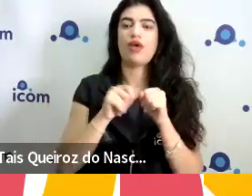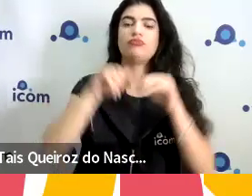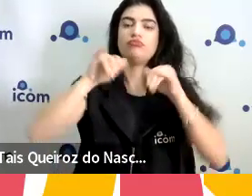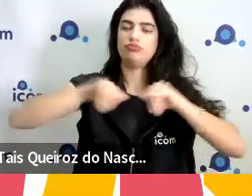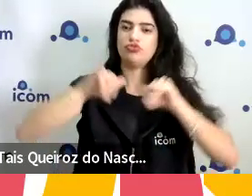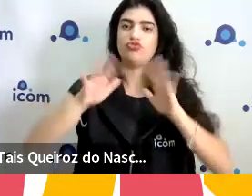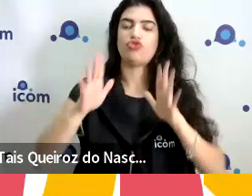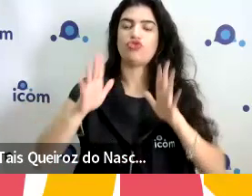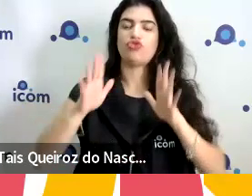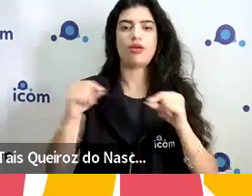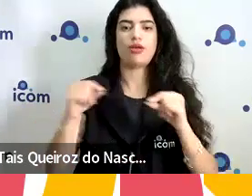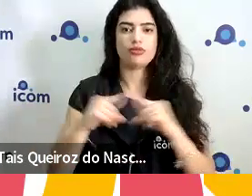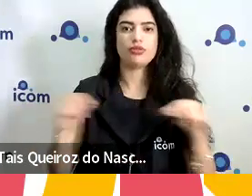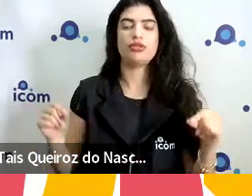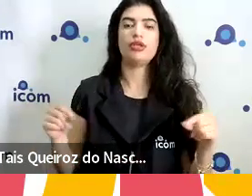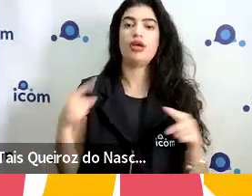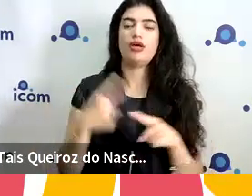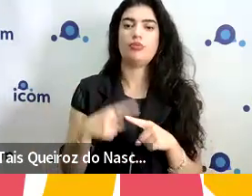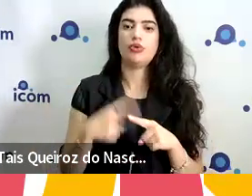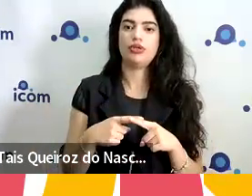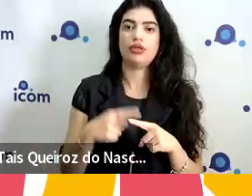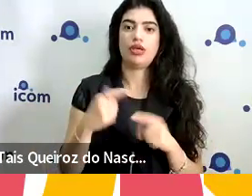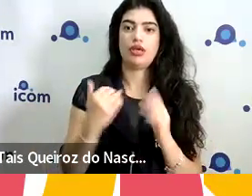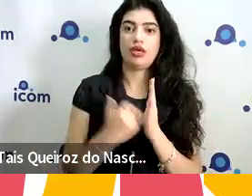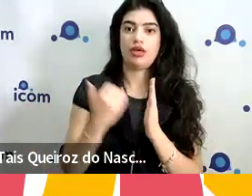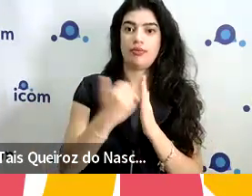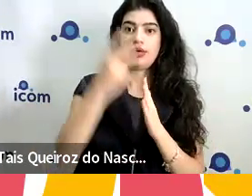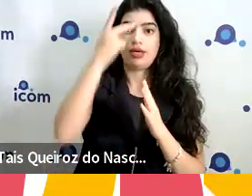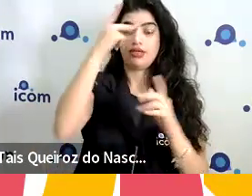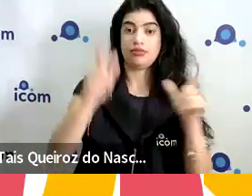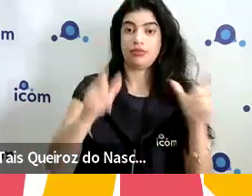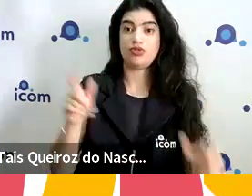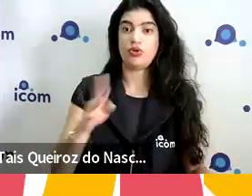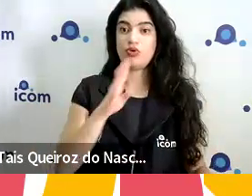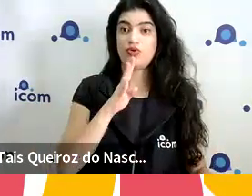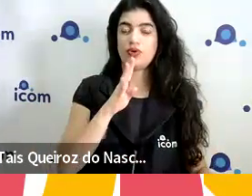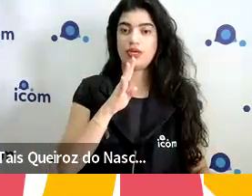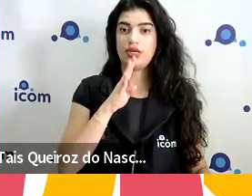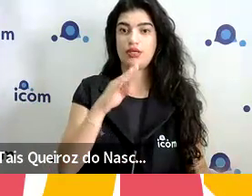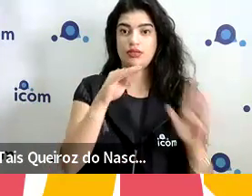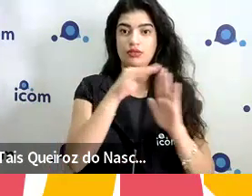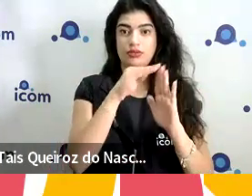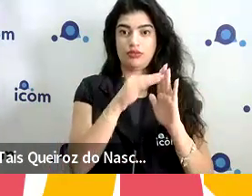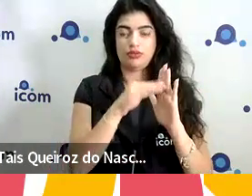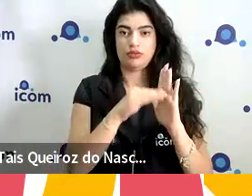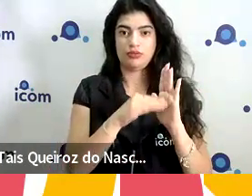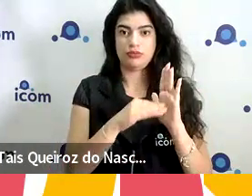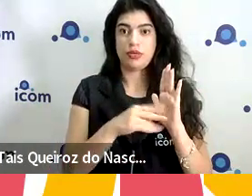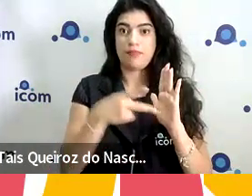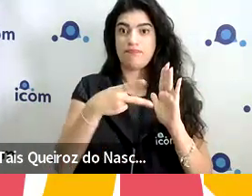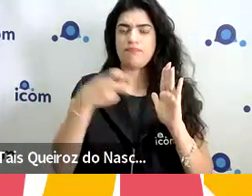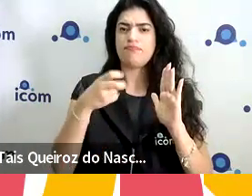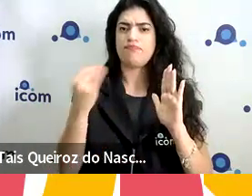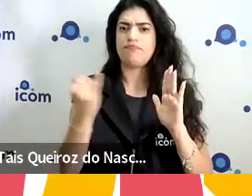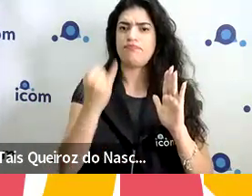em Brasília, né? Porque quanto mais gente conhecer essa agenda e perceber a importância